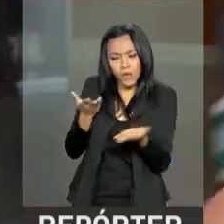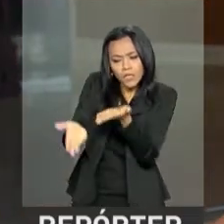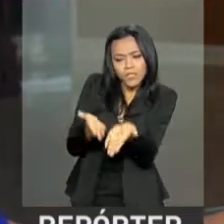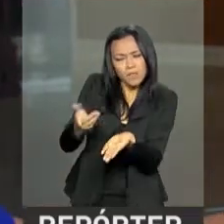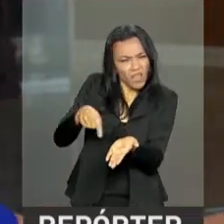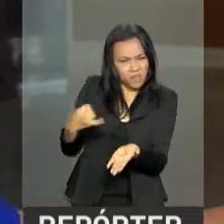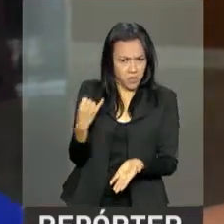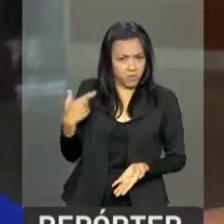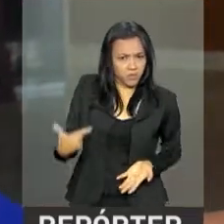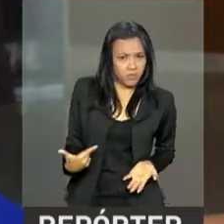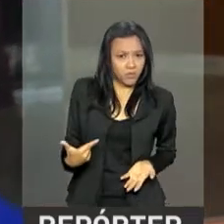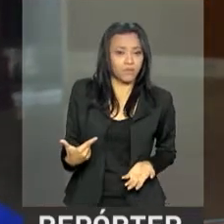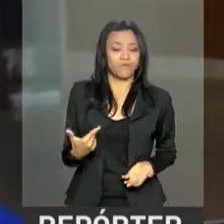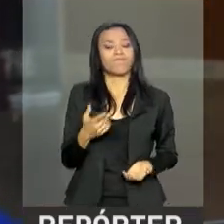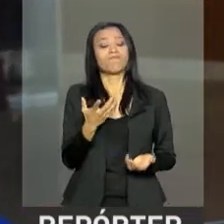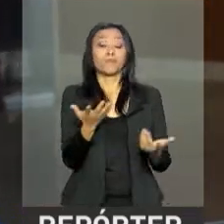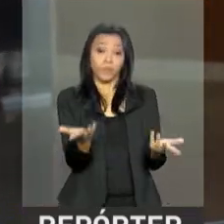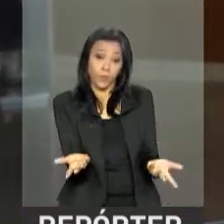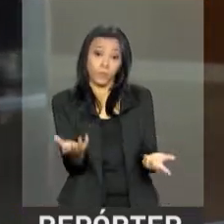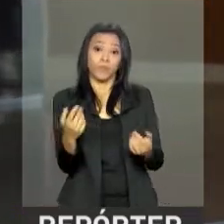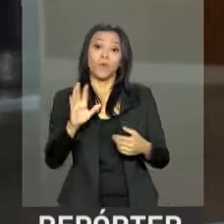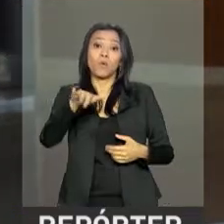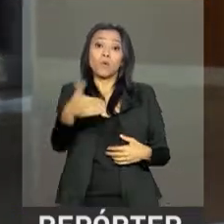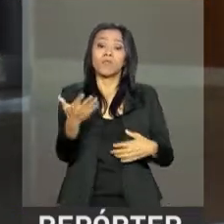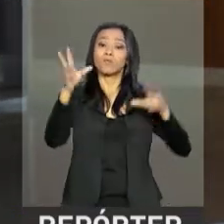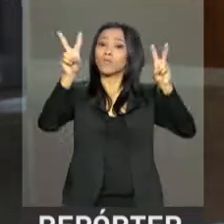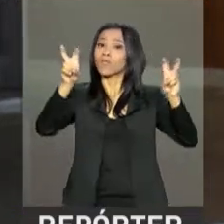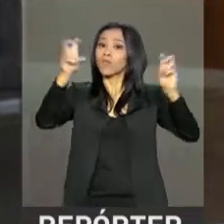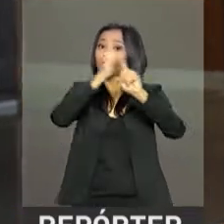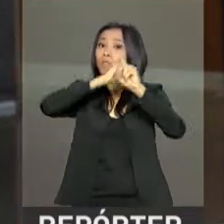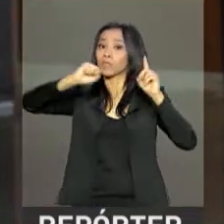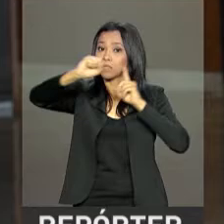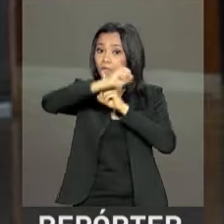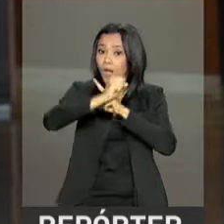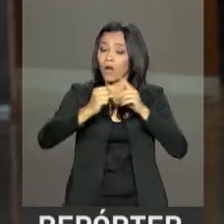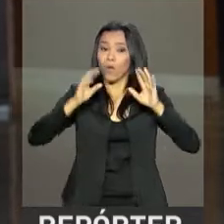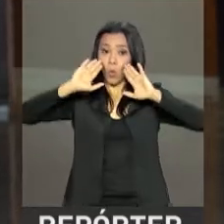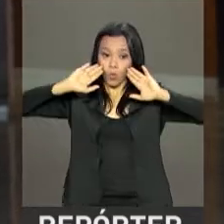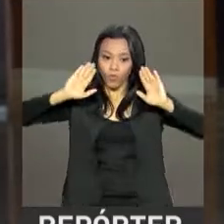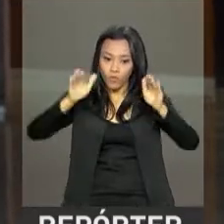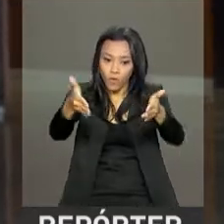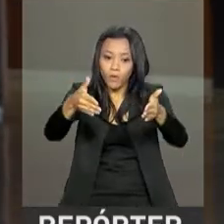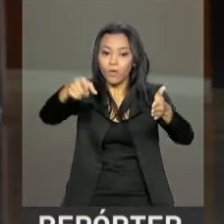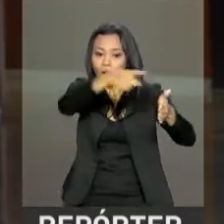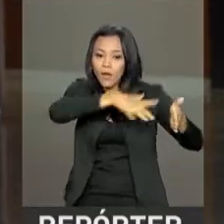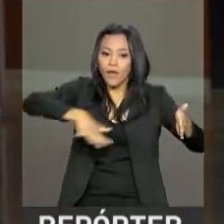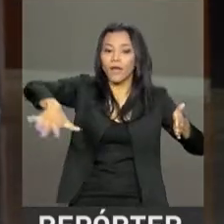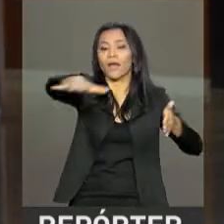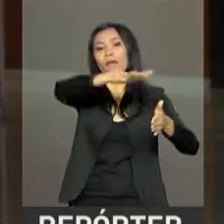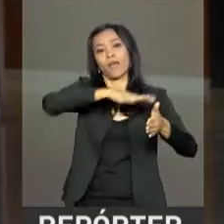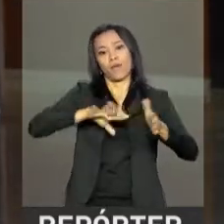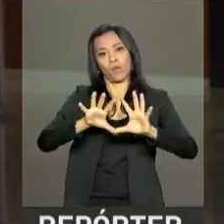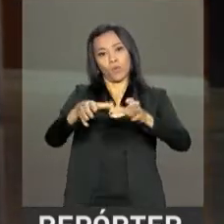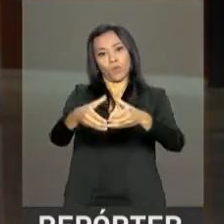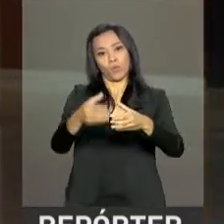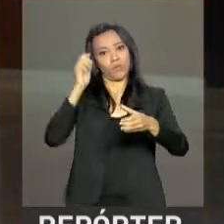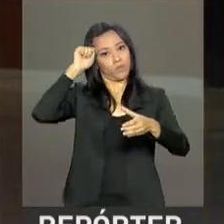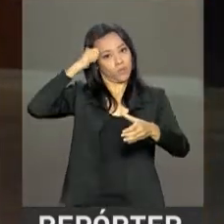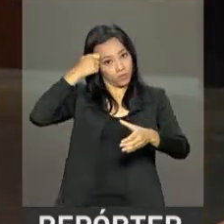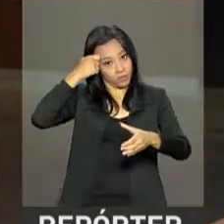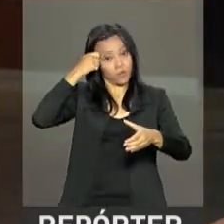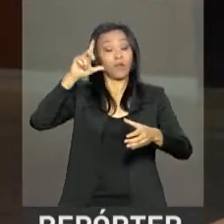importante bom quando se fala em assistência social nós sabemos que o público alvo é a população negra ainda